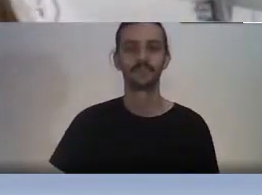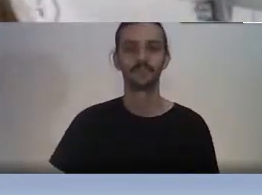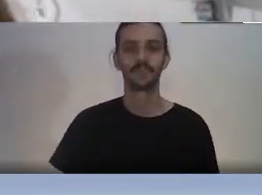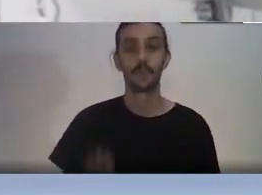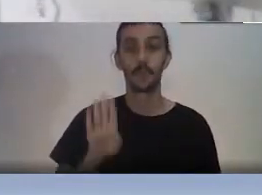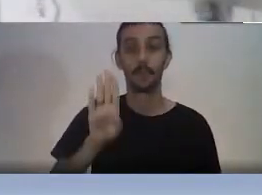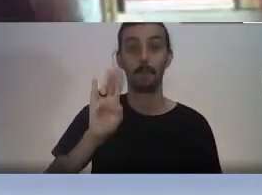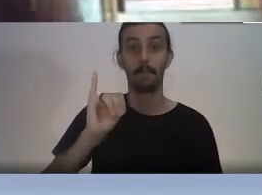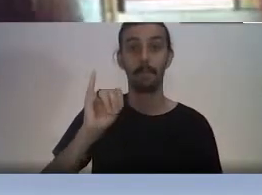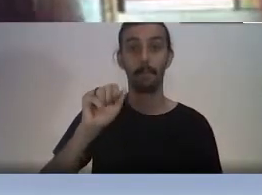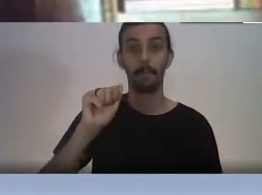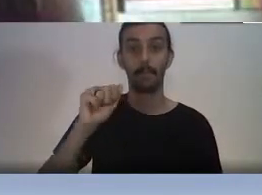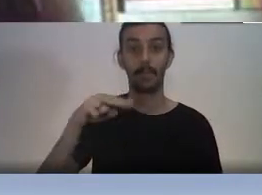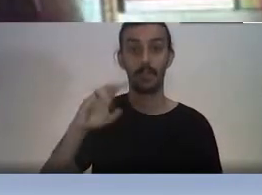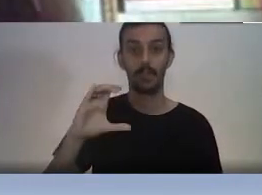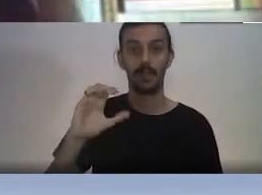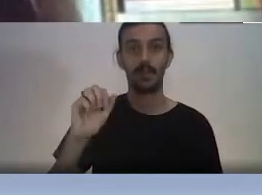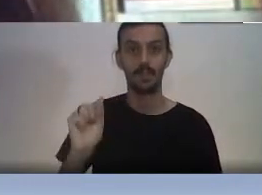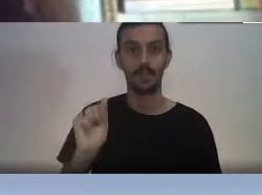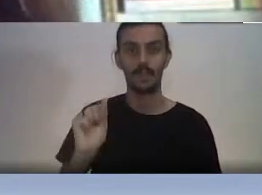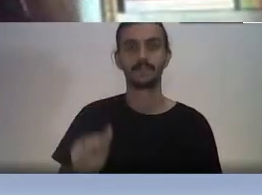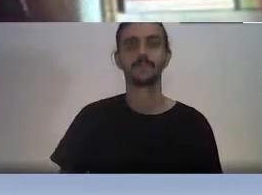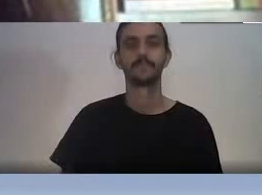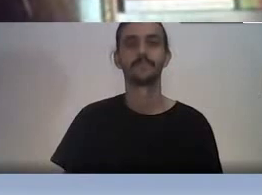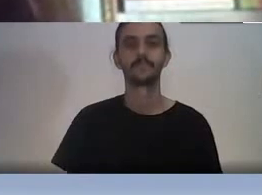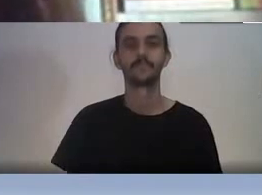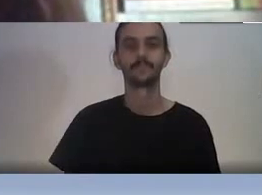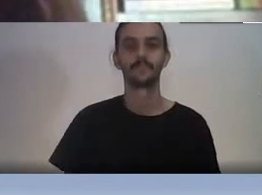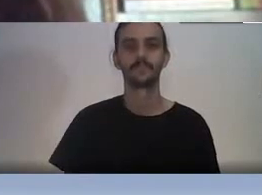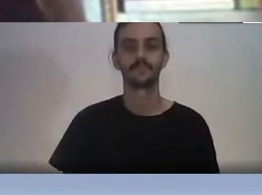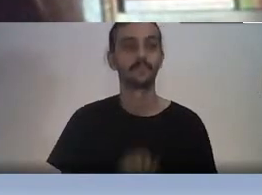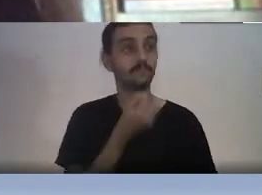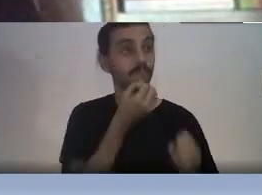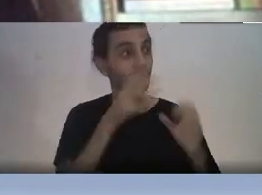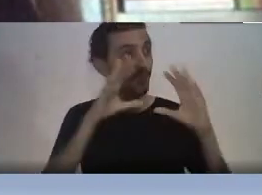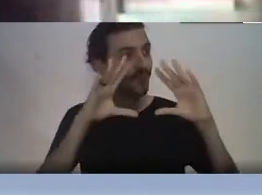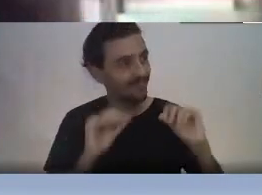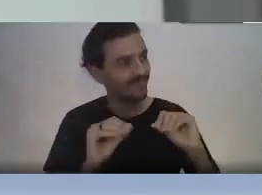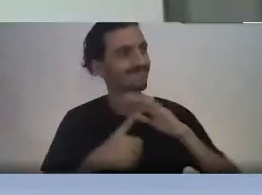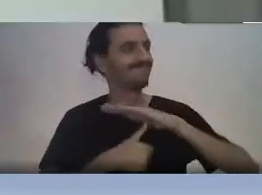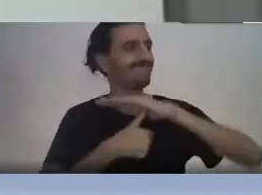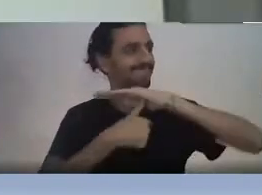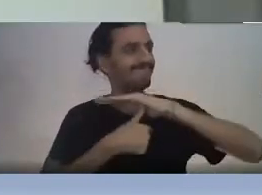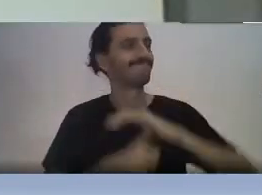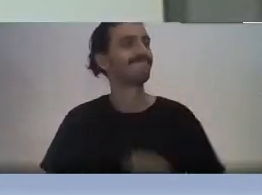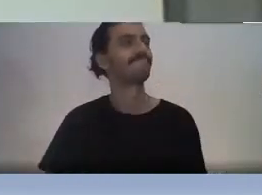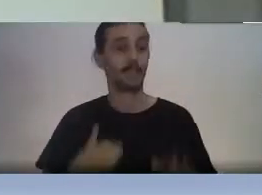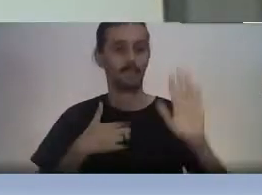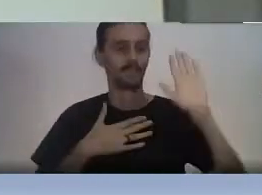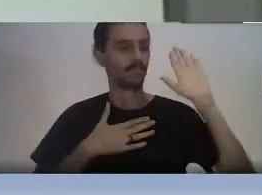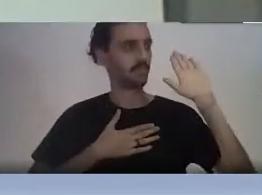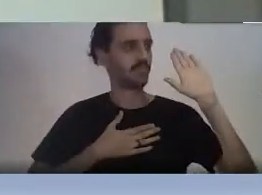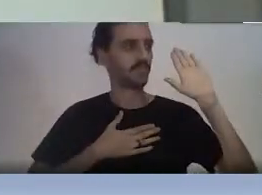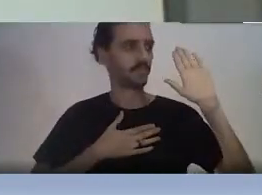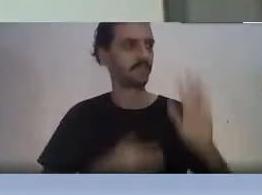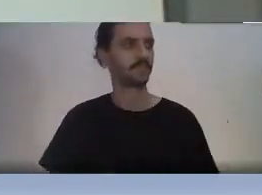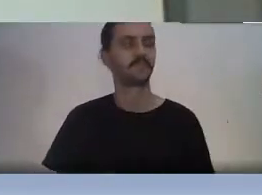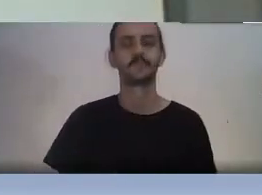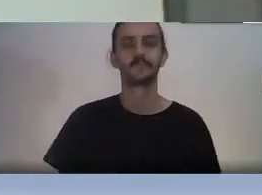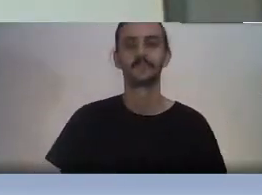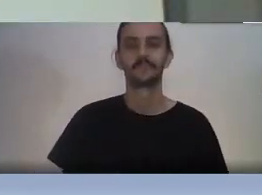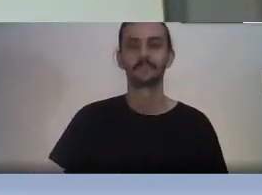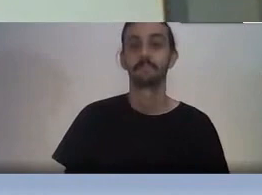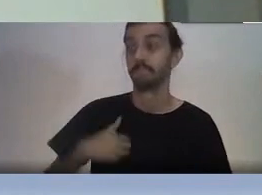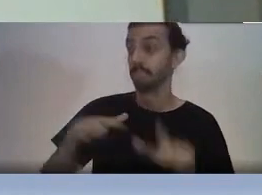Bianca Zambelli Alves. Boa noite, reitora. Assim eu prometo. Eu